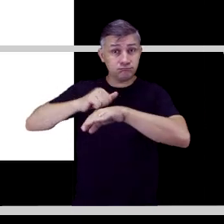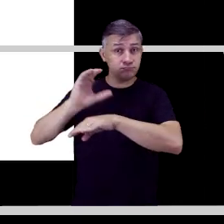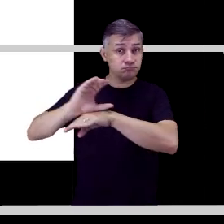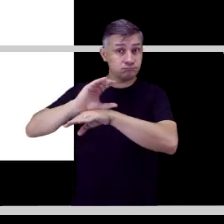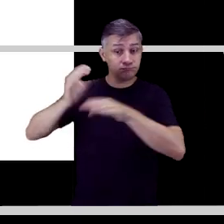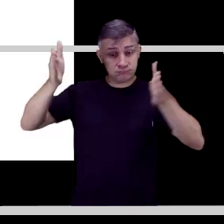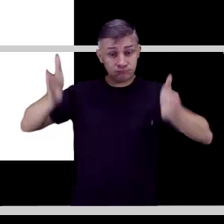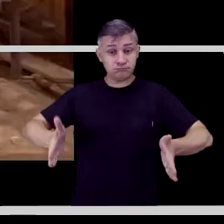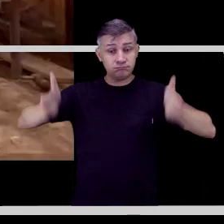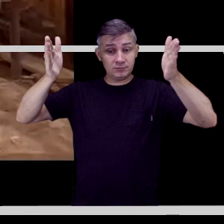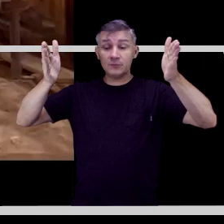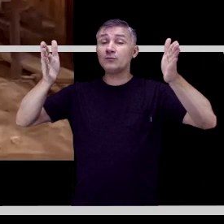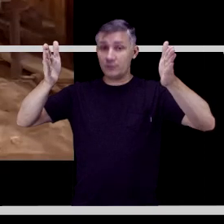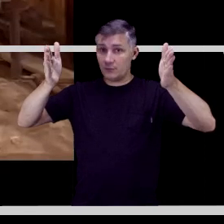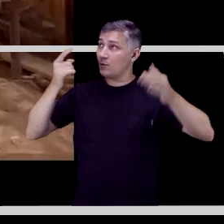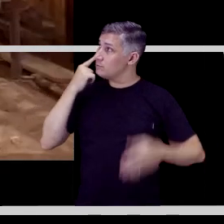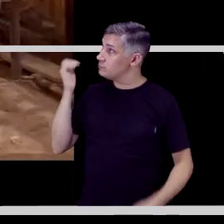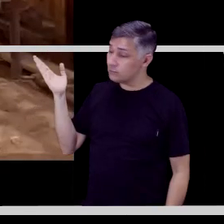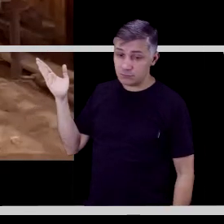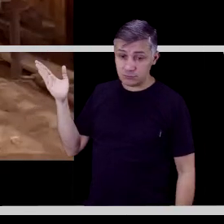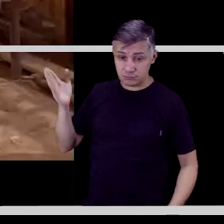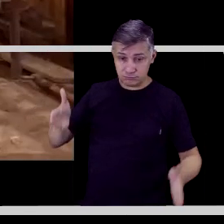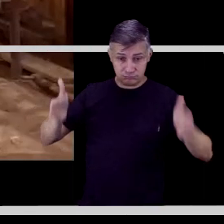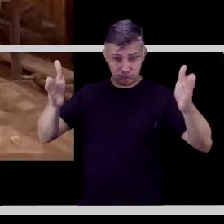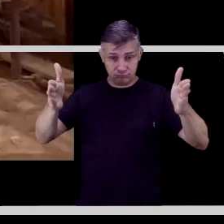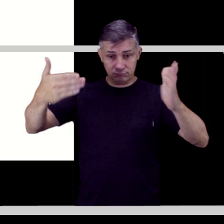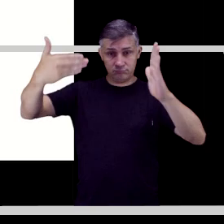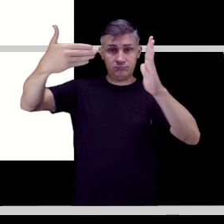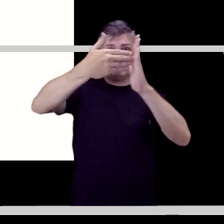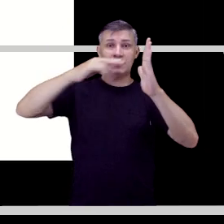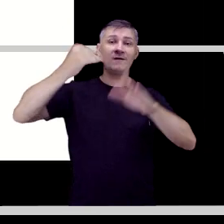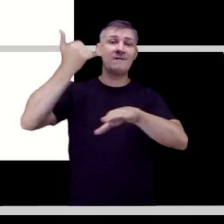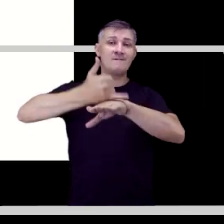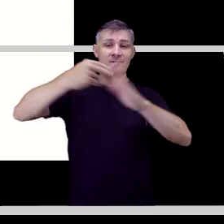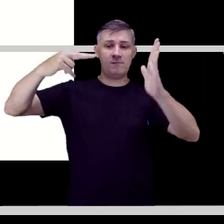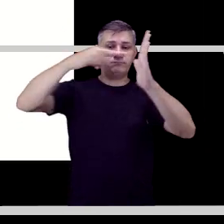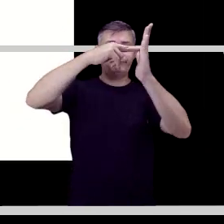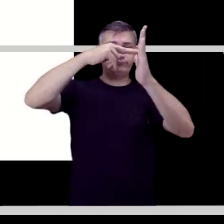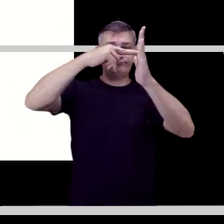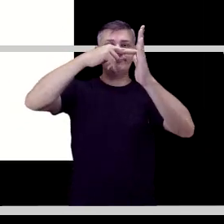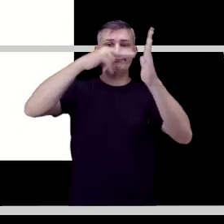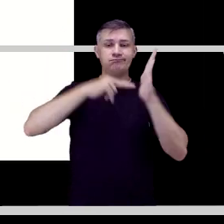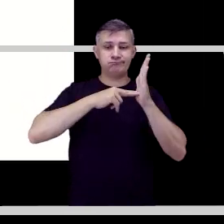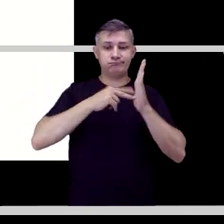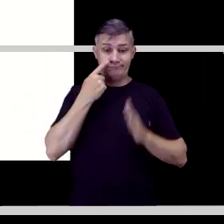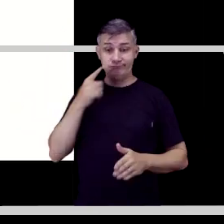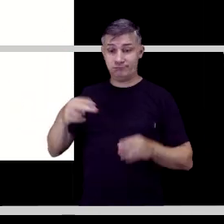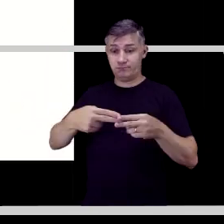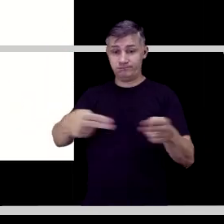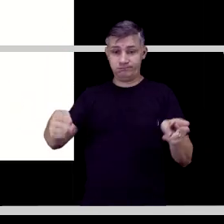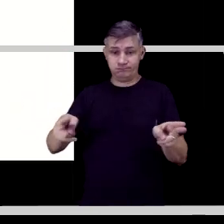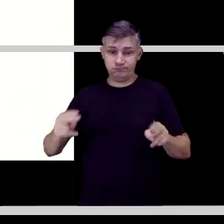é o que está construído ali hoje. Algumas fotos da construção, execução das paredes de concreto, com as vigas